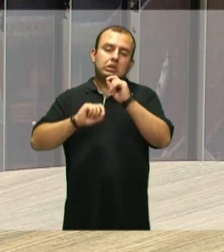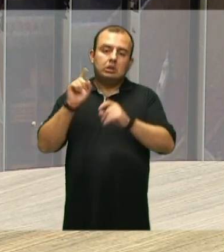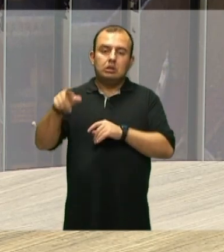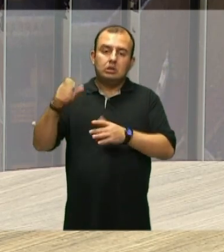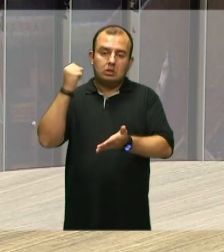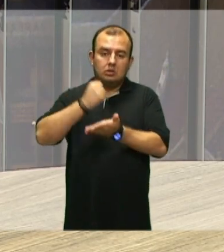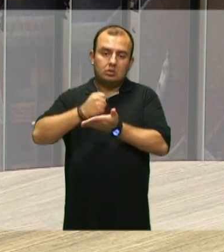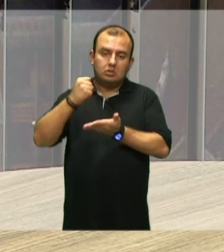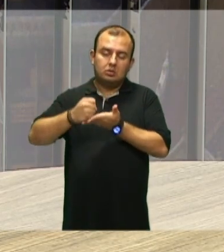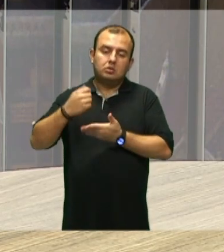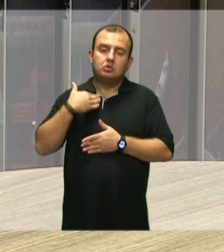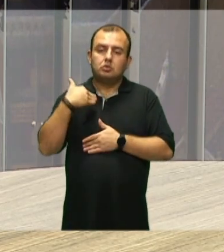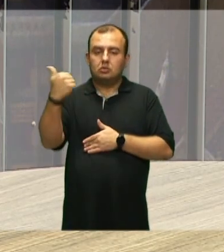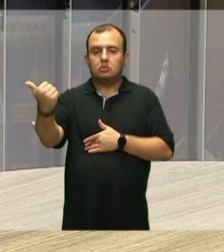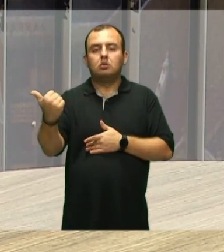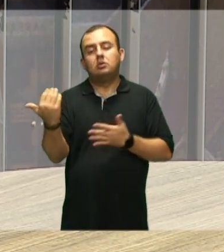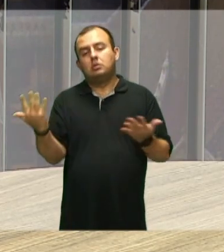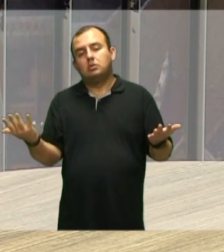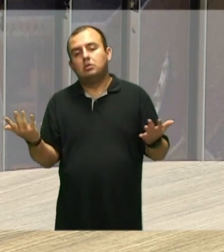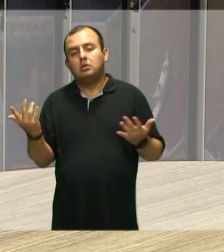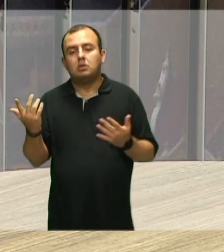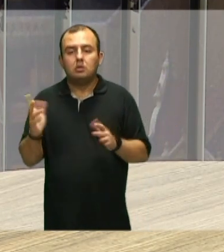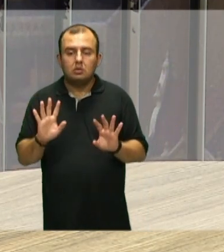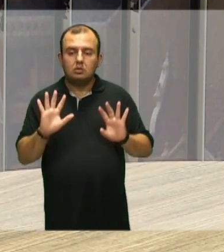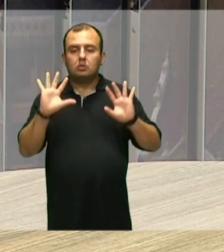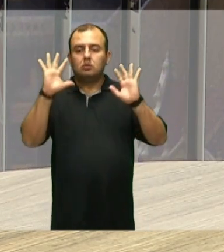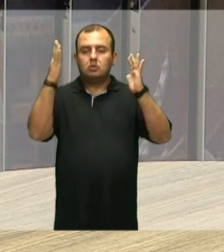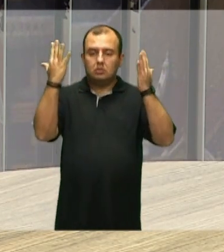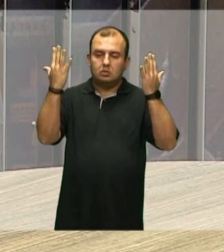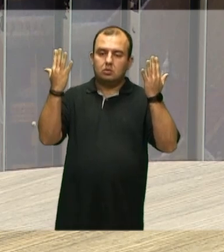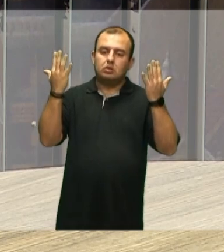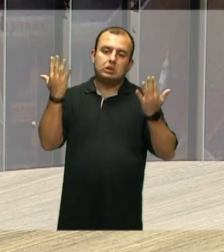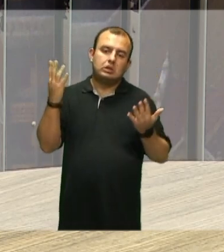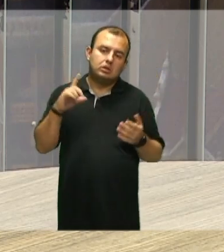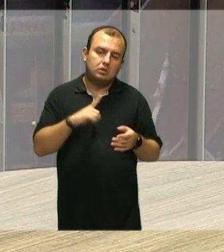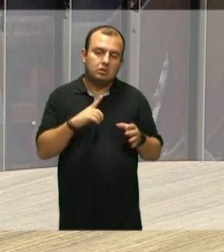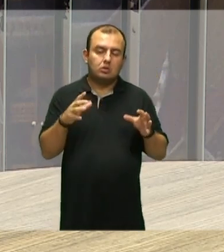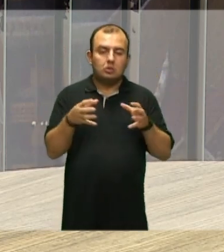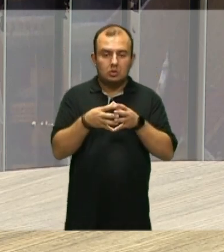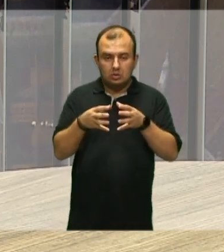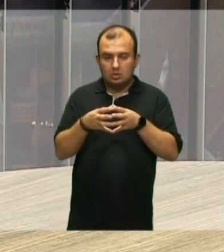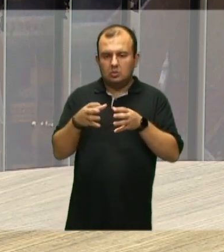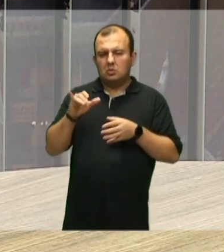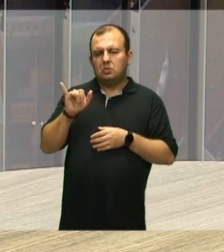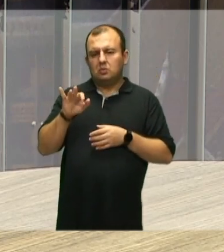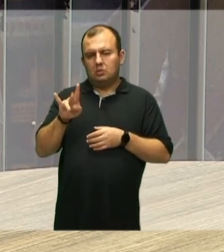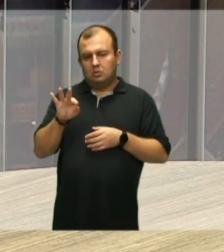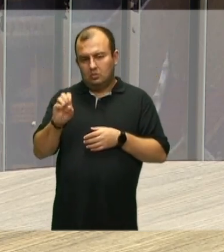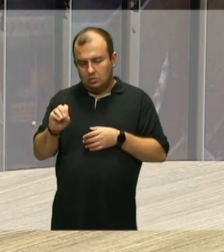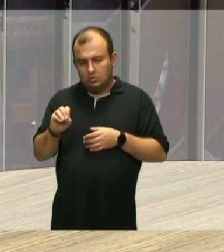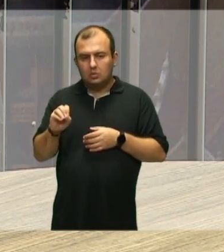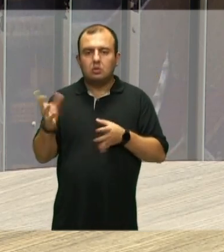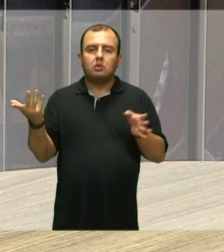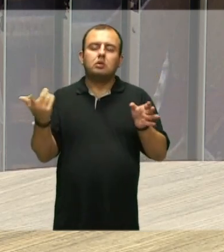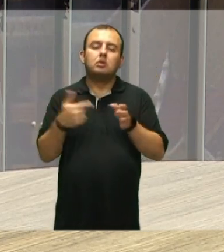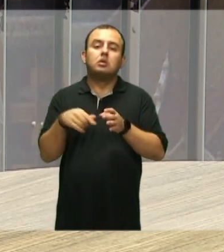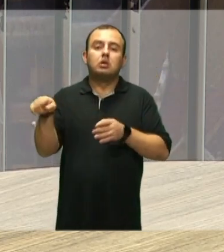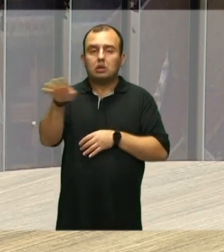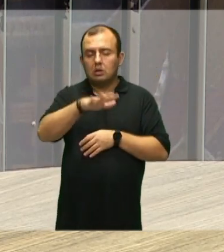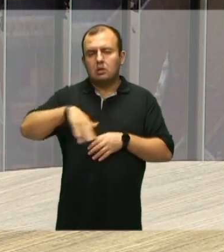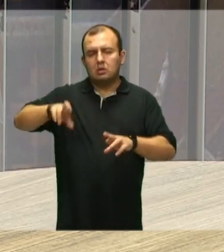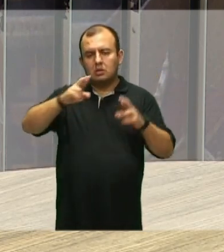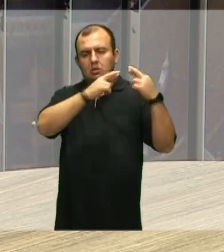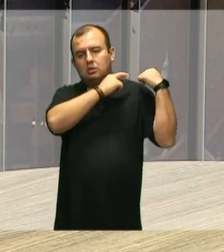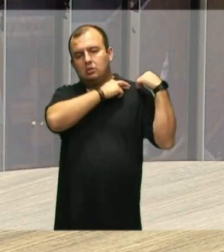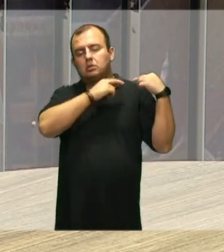está contratando, né? Então, assim, ou é de um festival, ou é de um circuito. Então, eles é que são responsáveis,